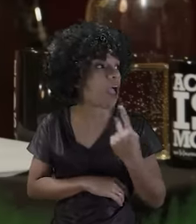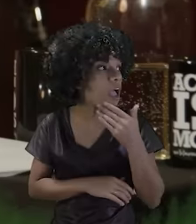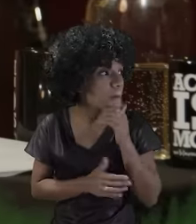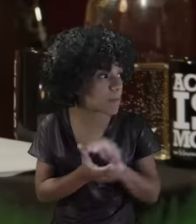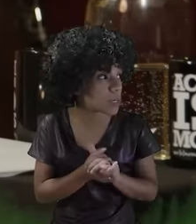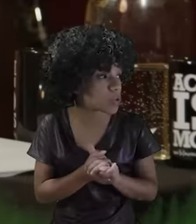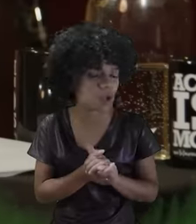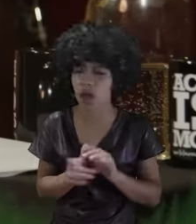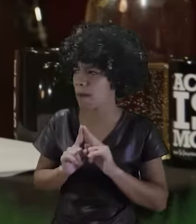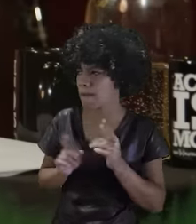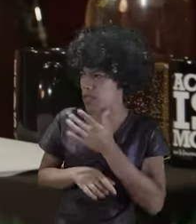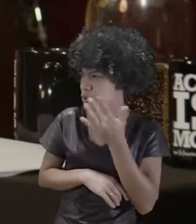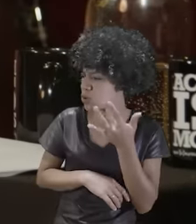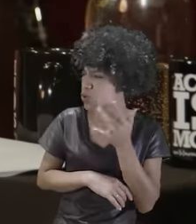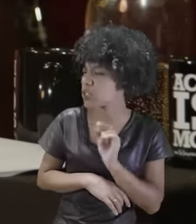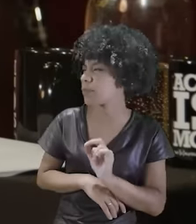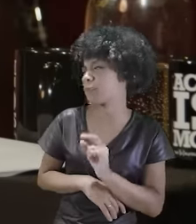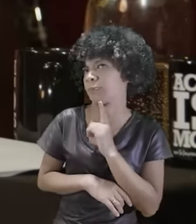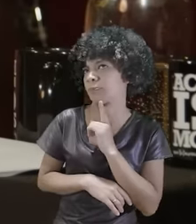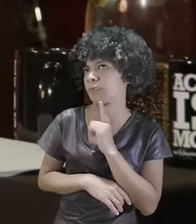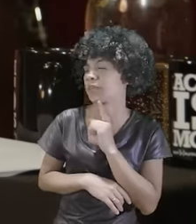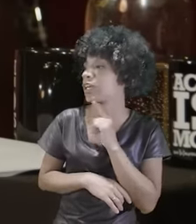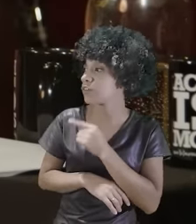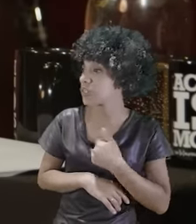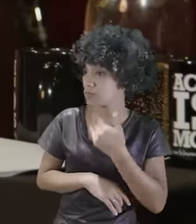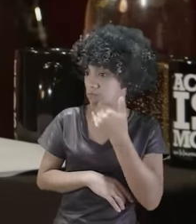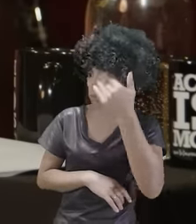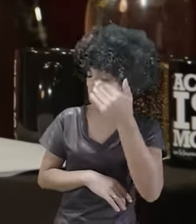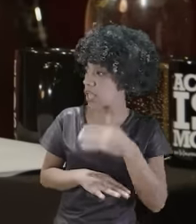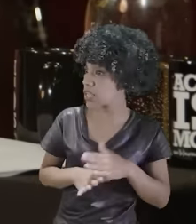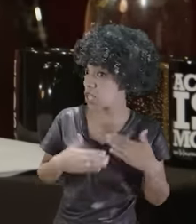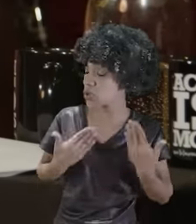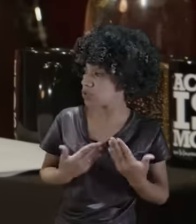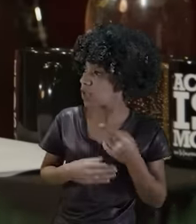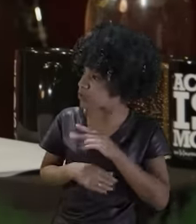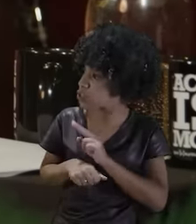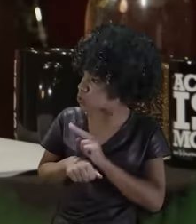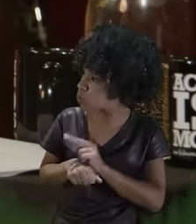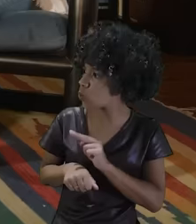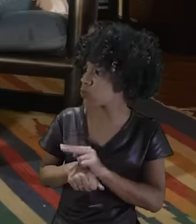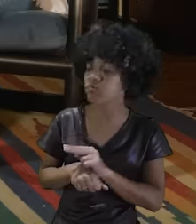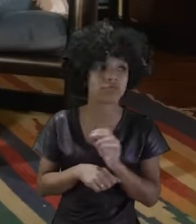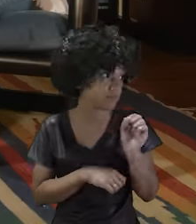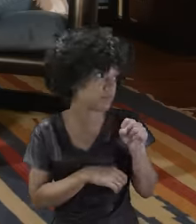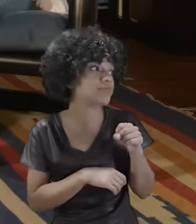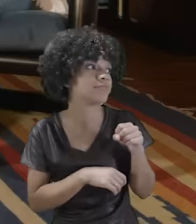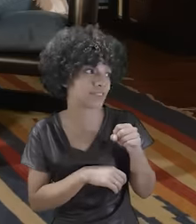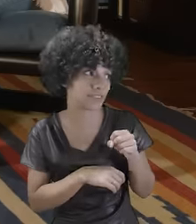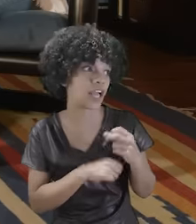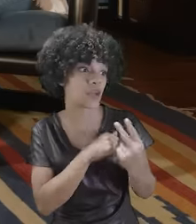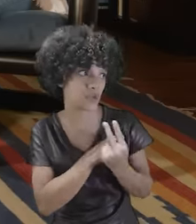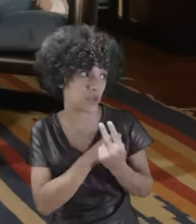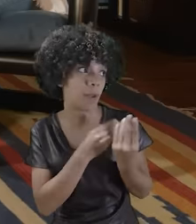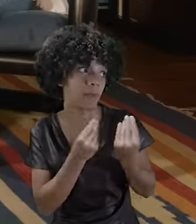e ele mas as pessoas não sabem de uma coisa que vocês árabes isso assusta muito brasileiro vocês se cuidam bastante a gente se